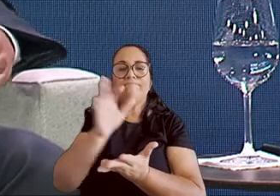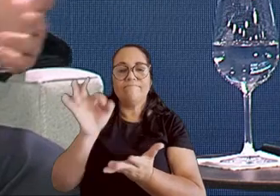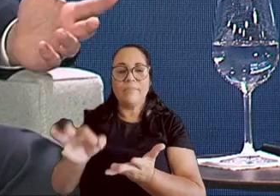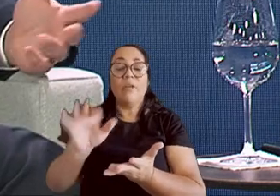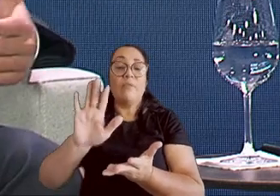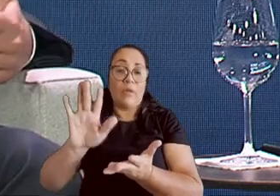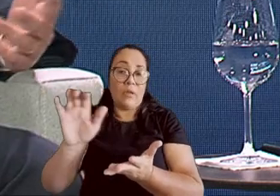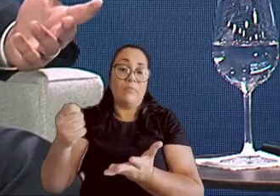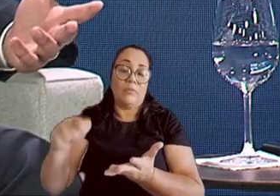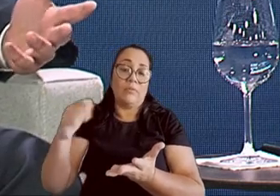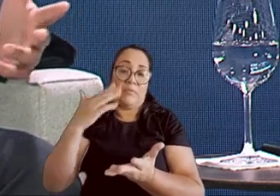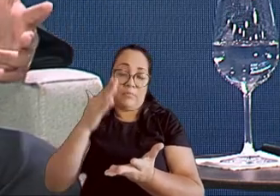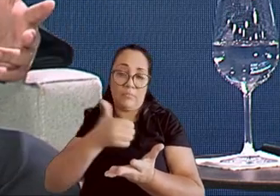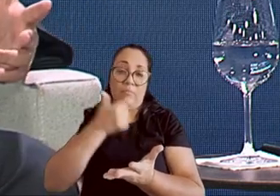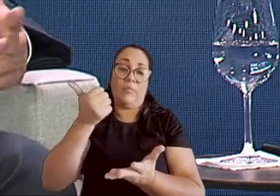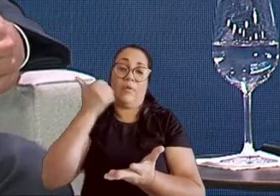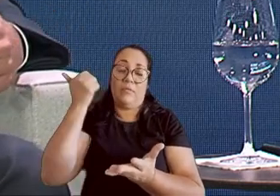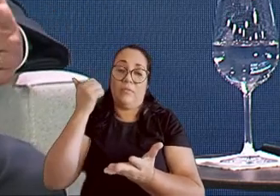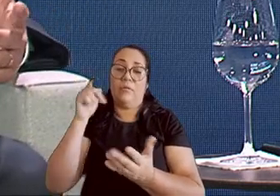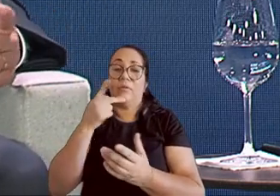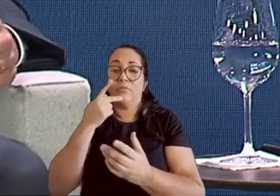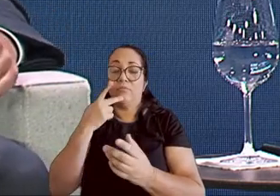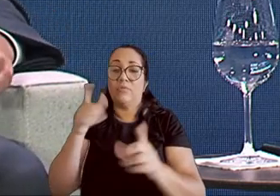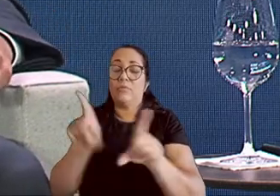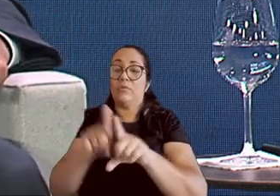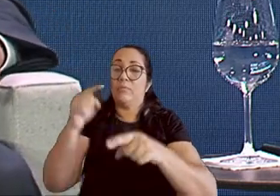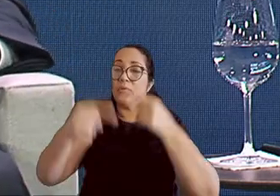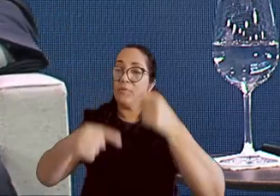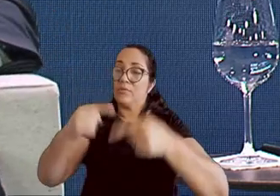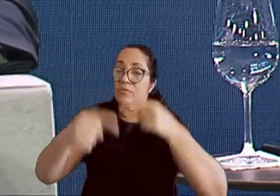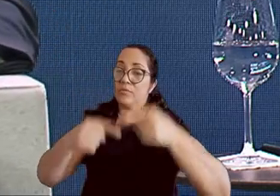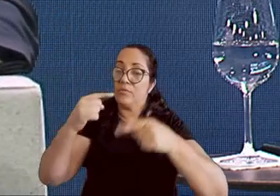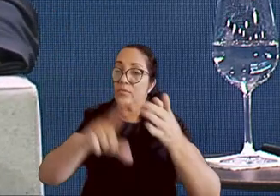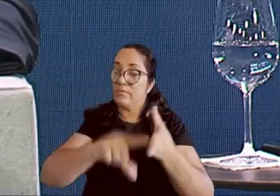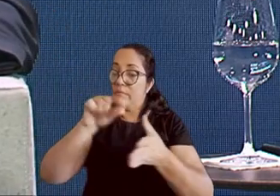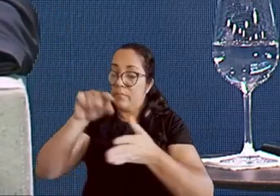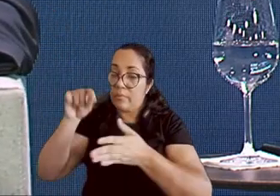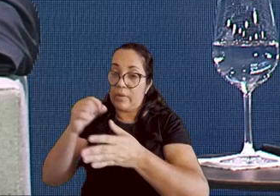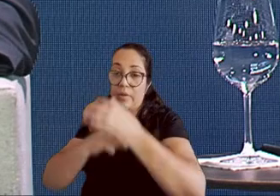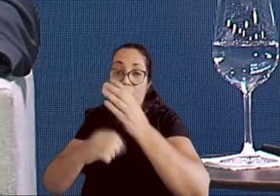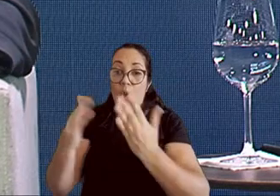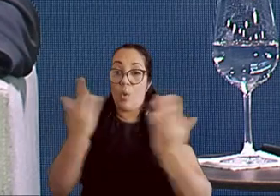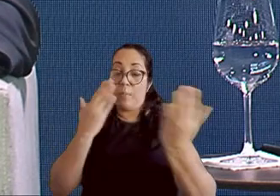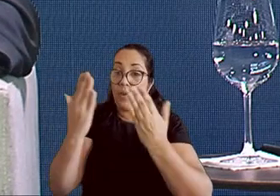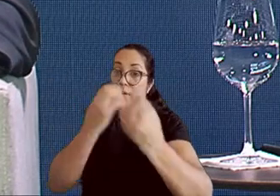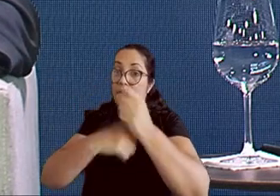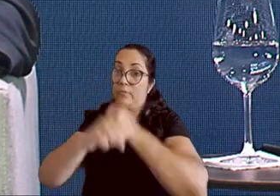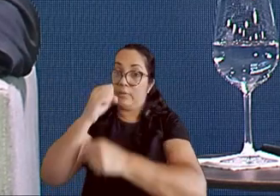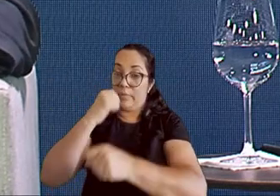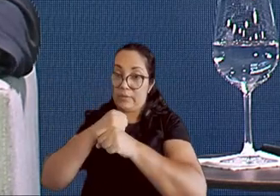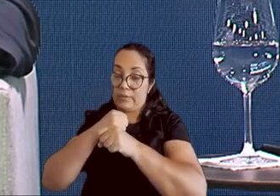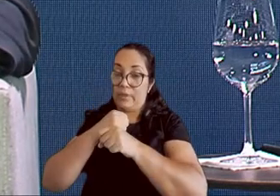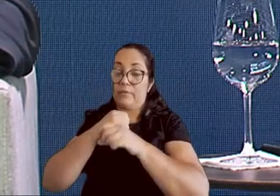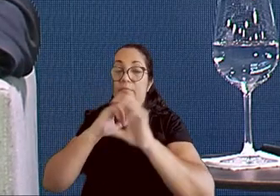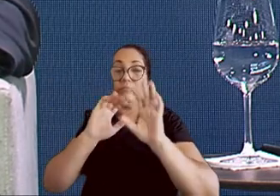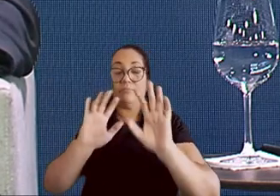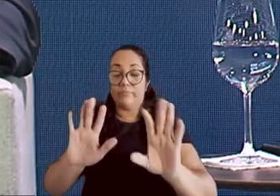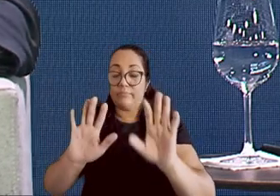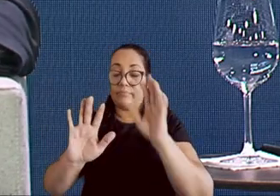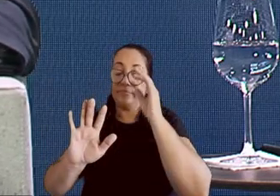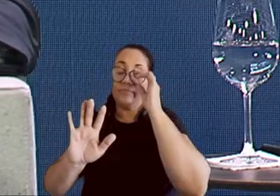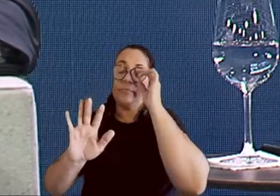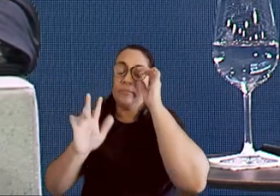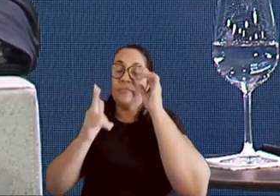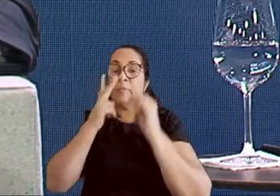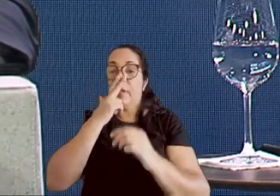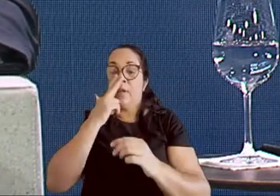um pouco dessa parte de precificação que também tem funcionado muito melhor do que ela no passado então isso assim Acho que demanda para investir